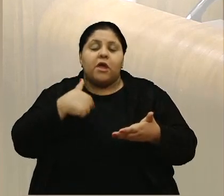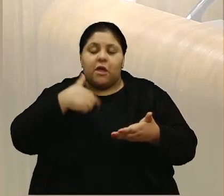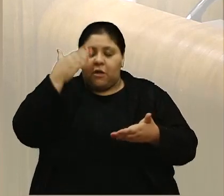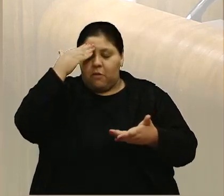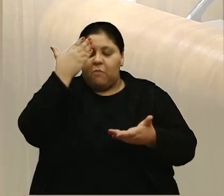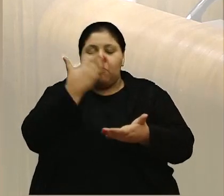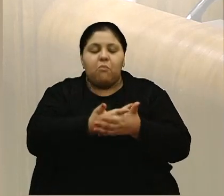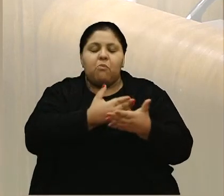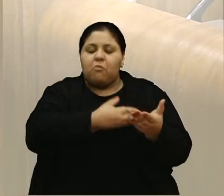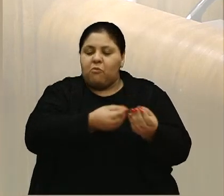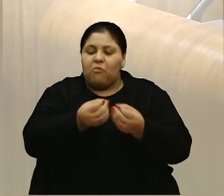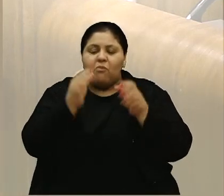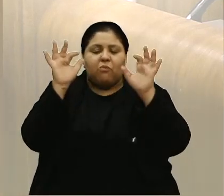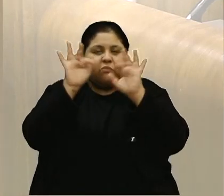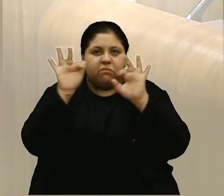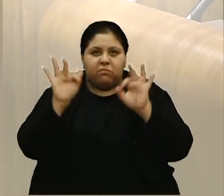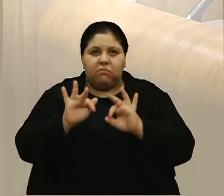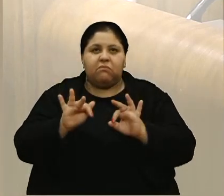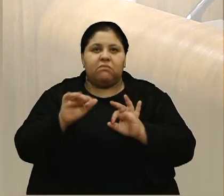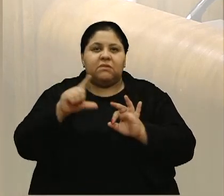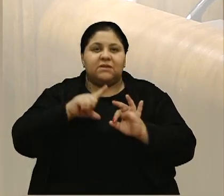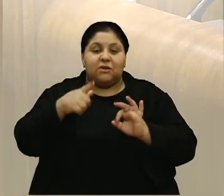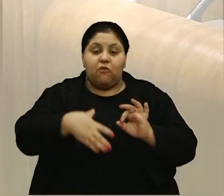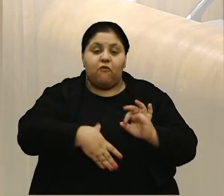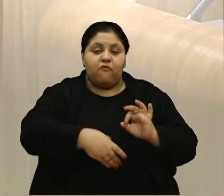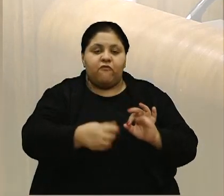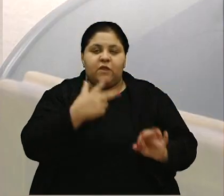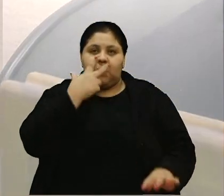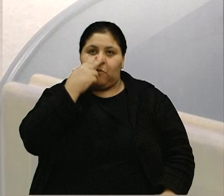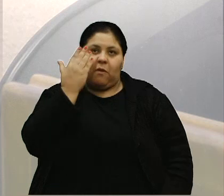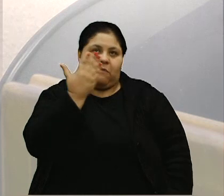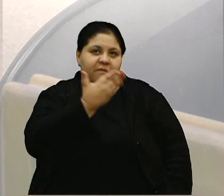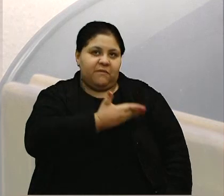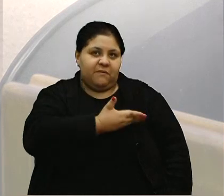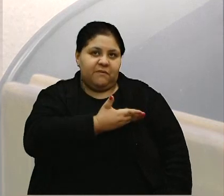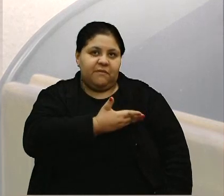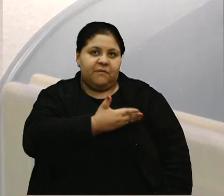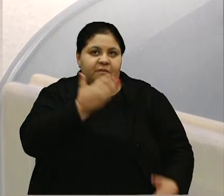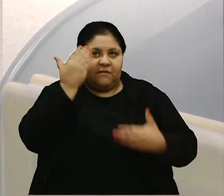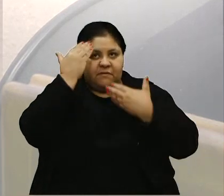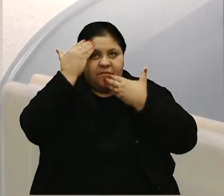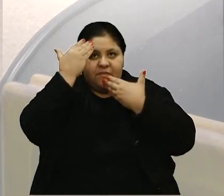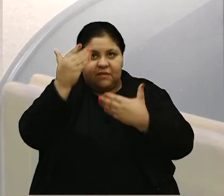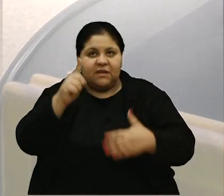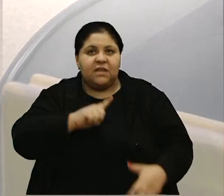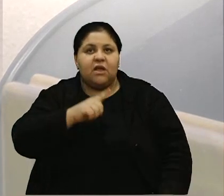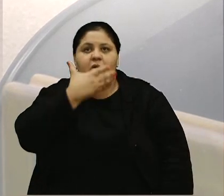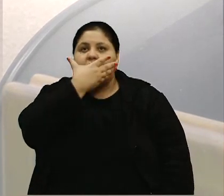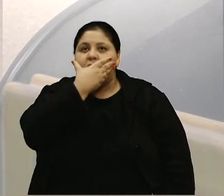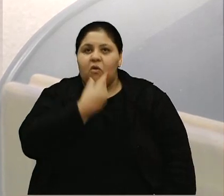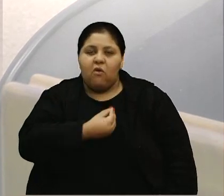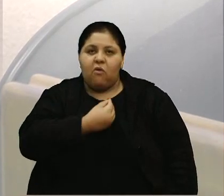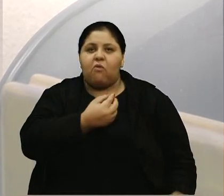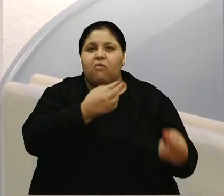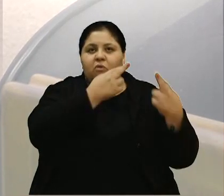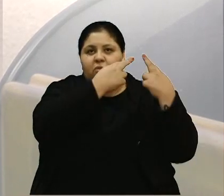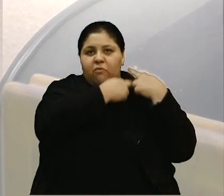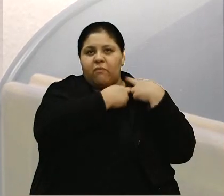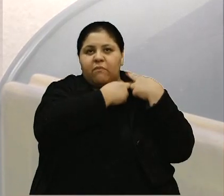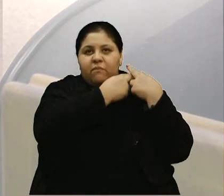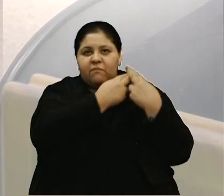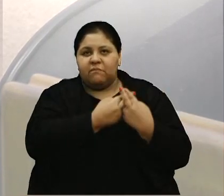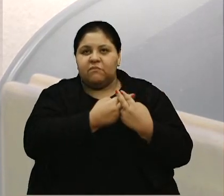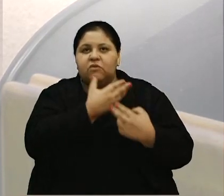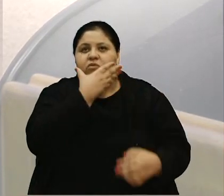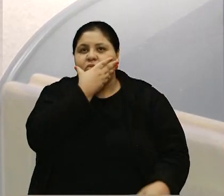está muito feliz de ter um filho como ele, sim. A gratidão de ter um homem responsável, um